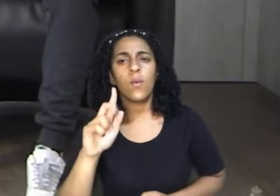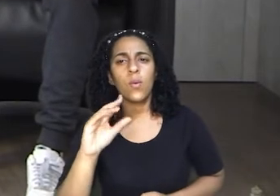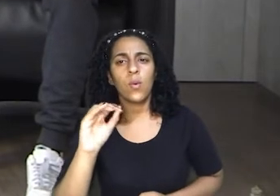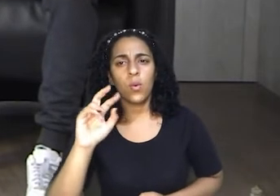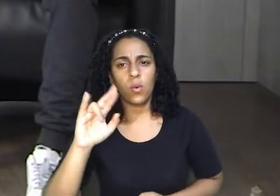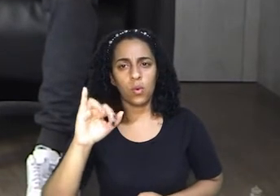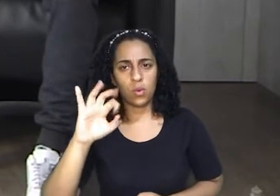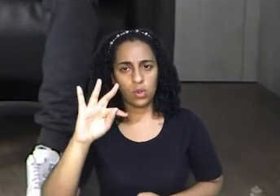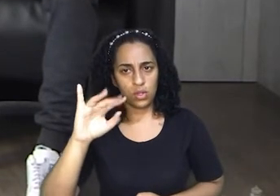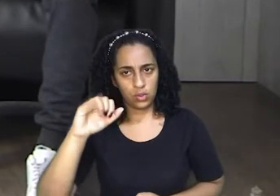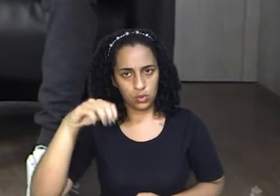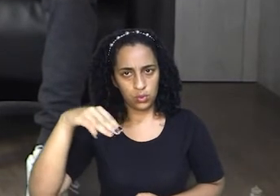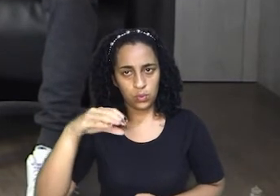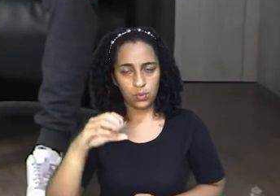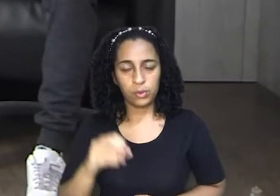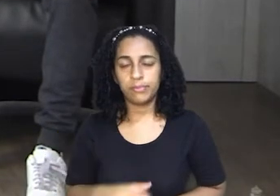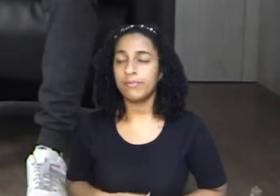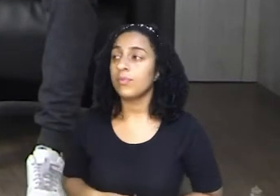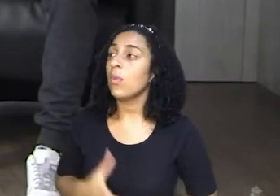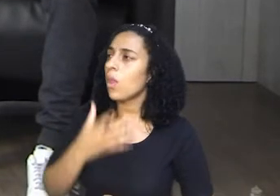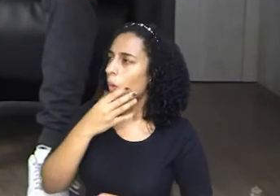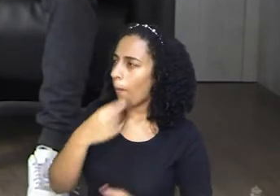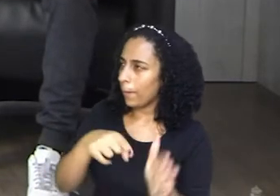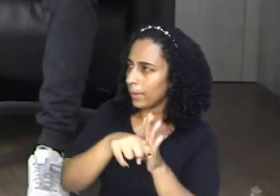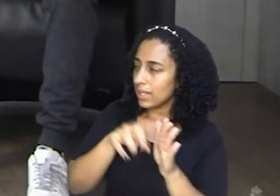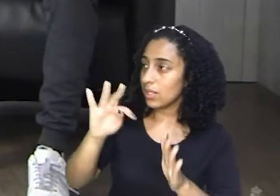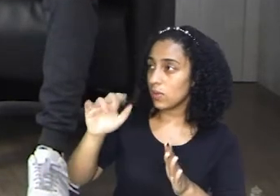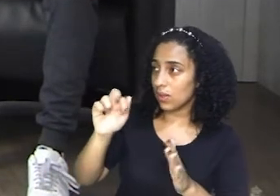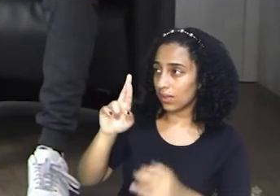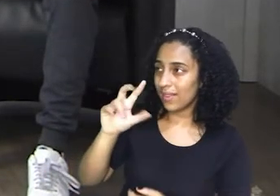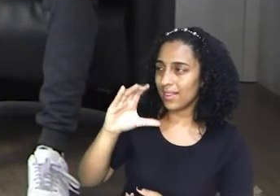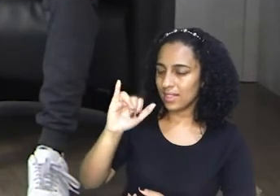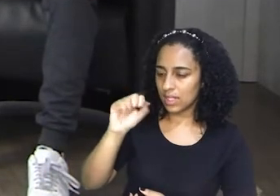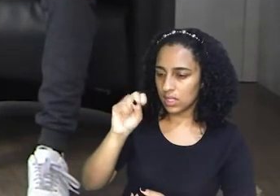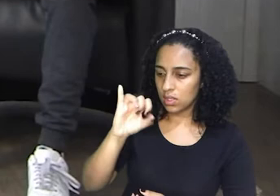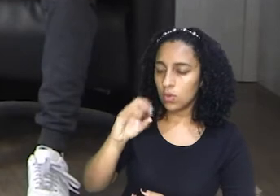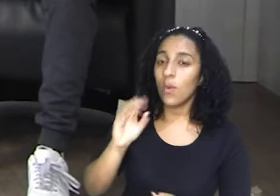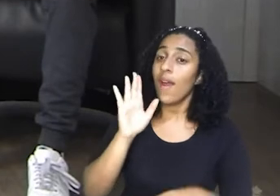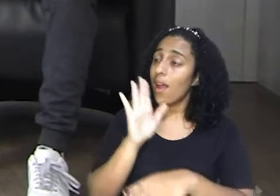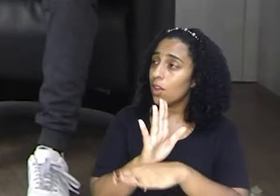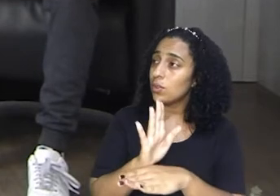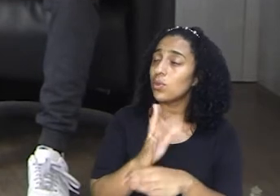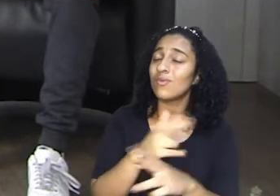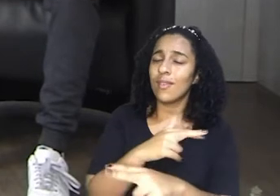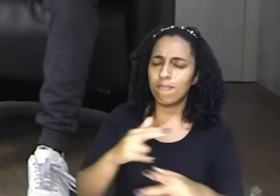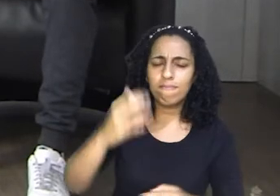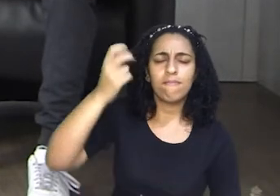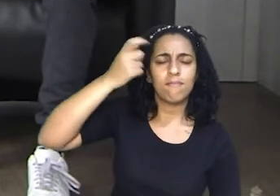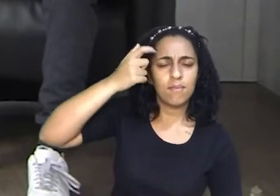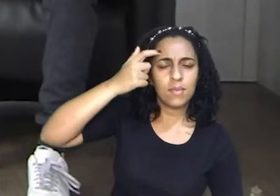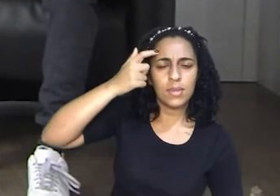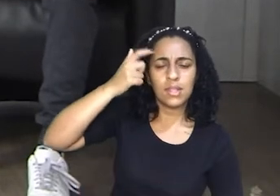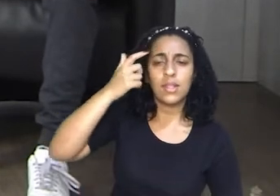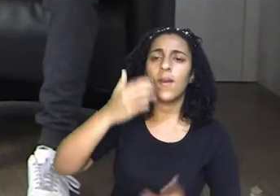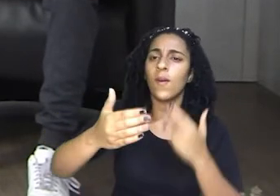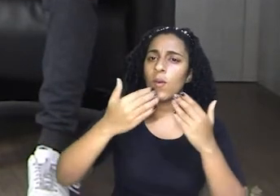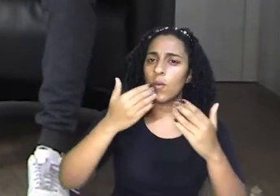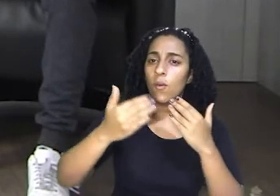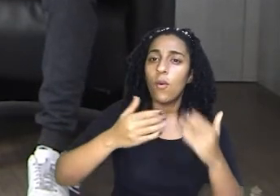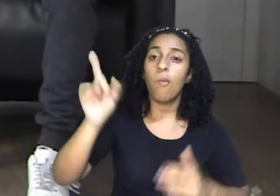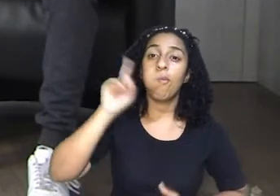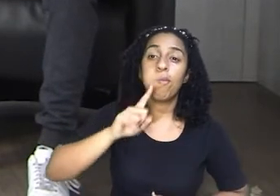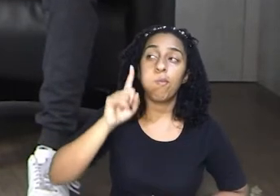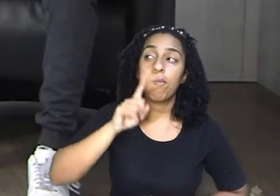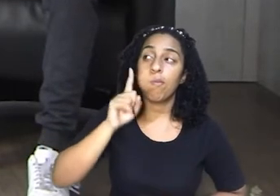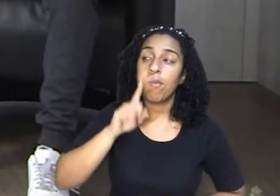sobre isso é o pesquisador Tarcísio Silva é que dialoga muito com pesquisadores norte-americanos e o que que é isso